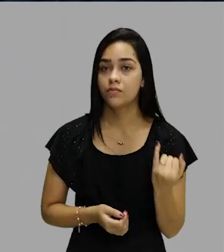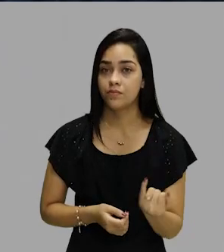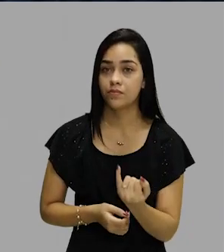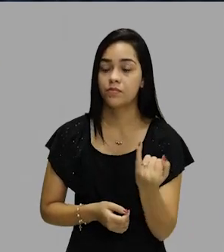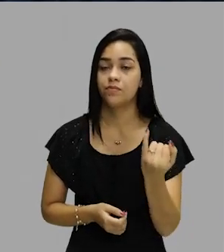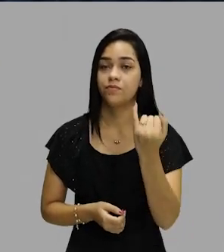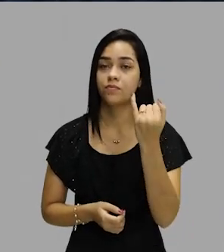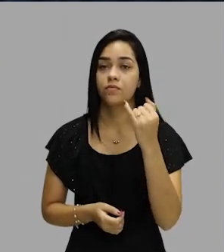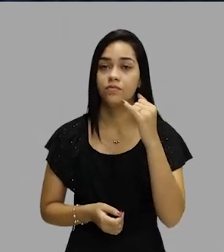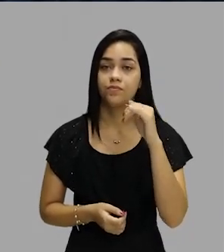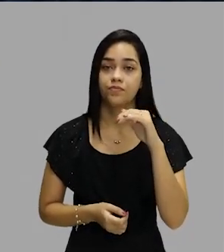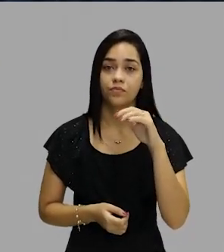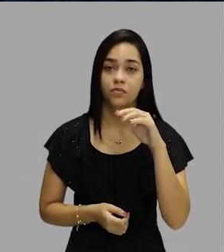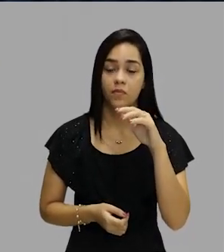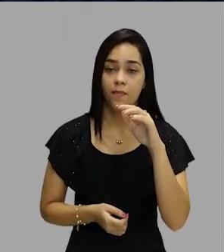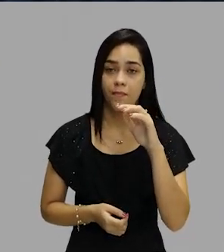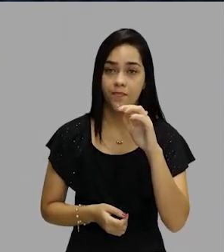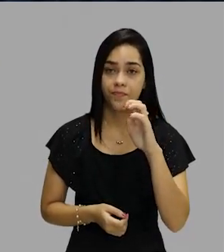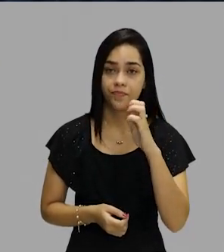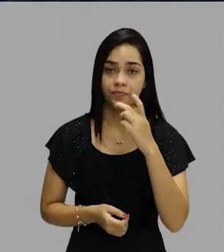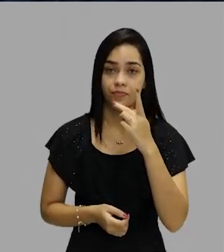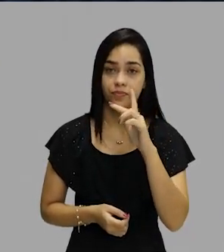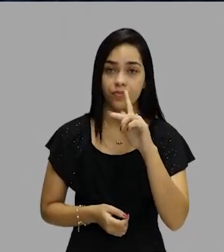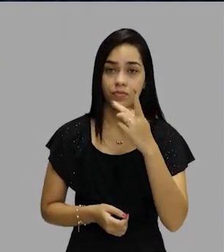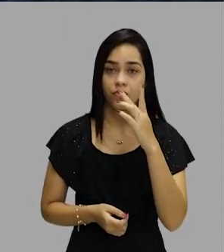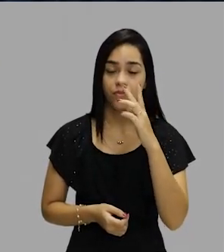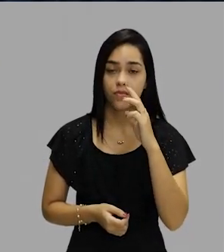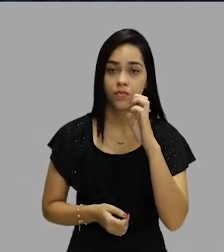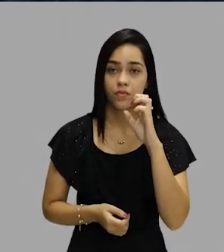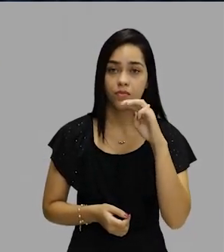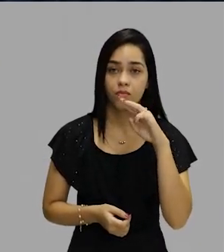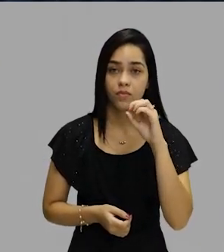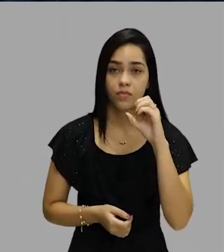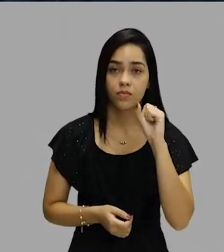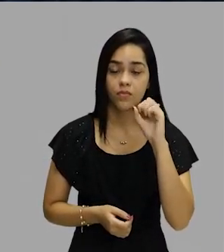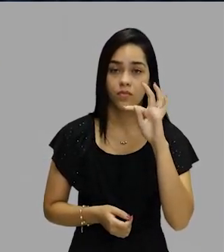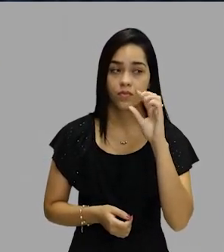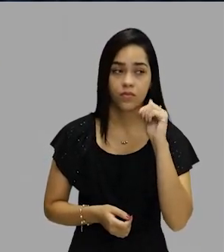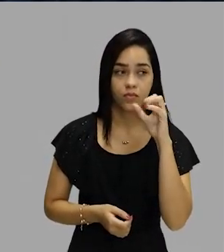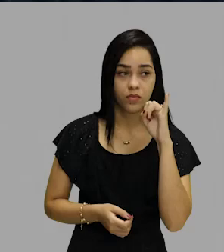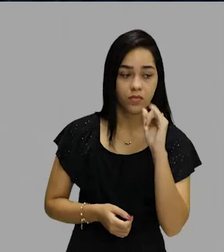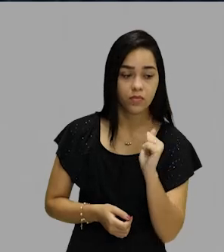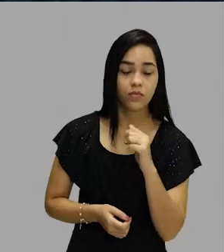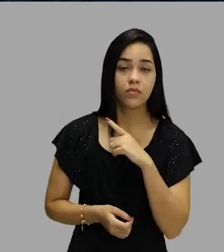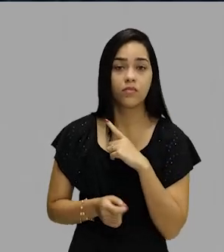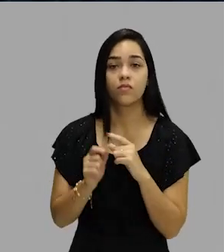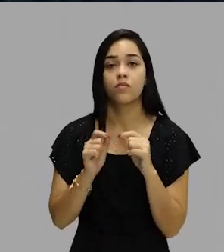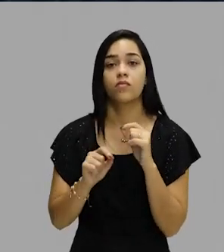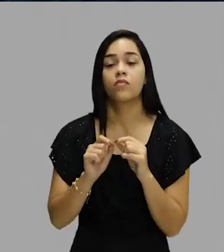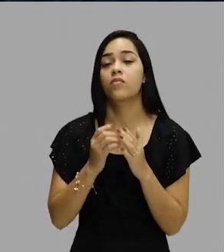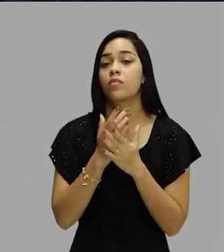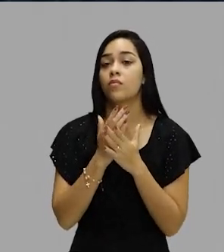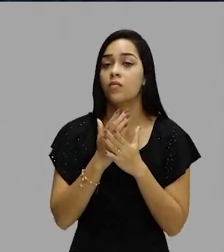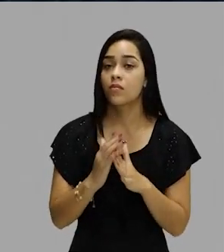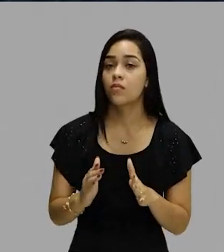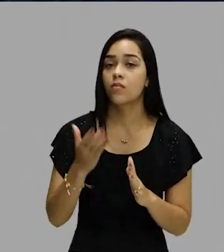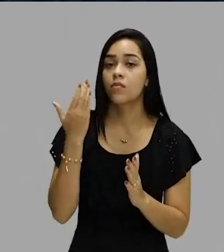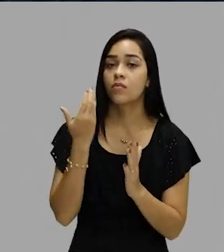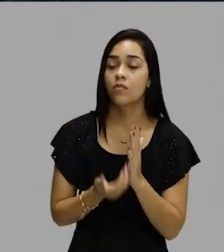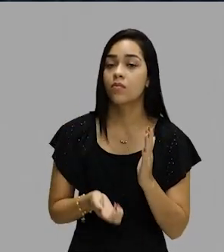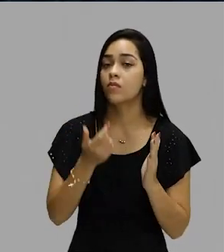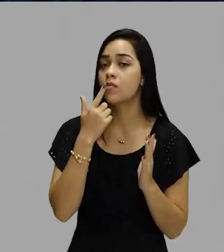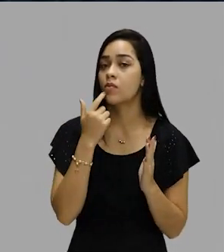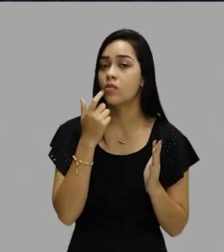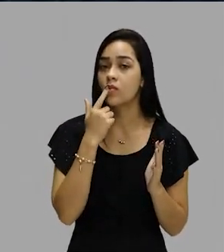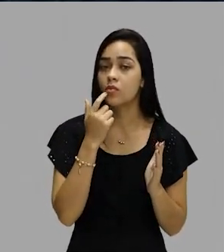importante da hemostasia. O que é hemostasia? Hemostasia é o cessamento da perda de